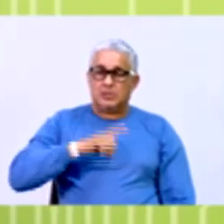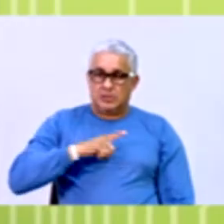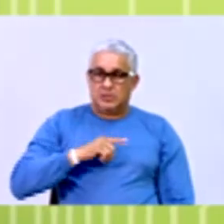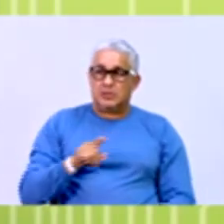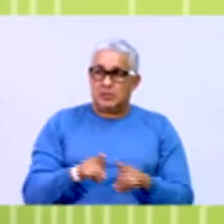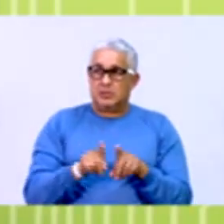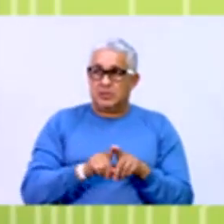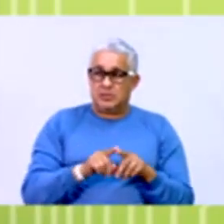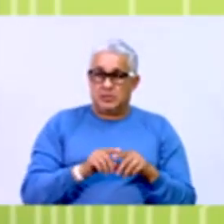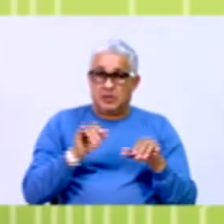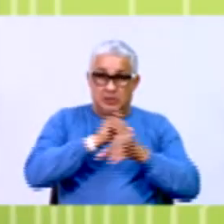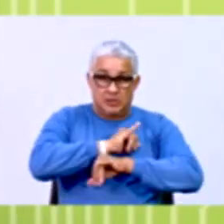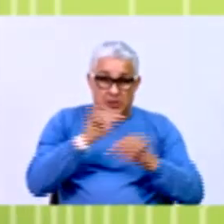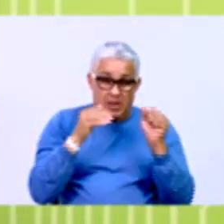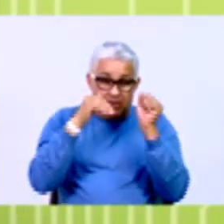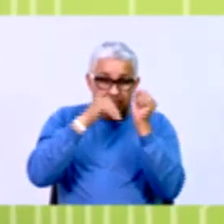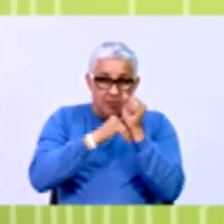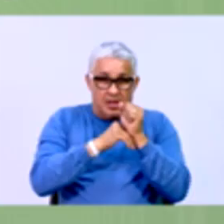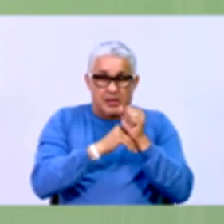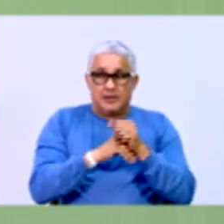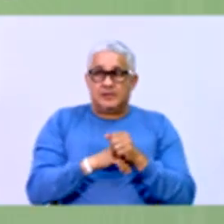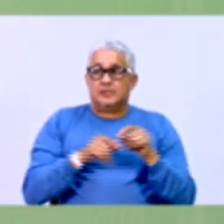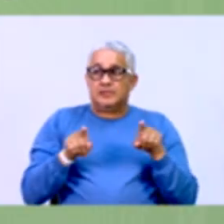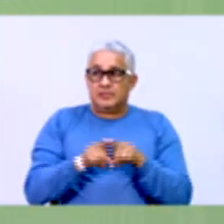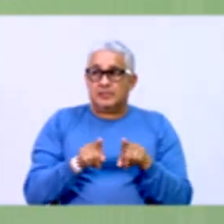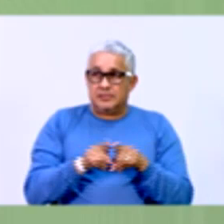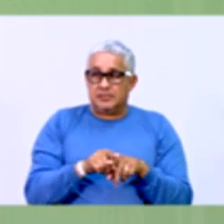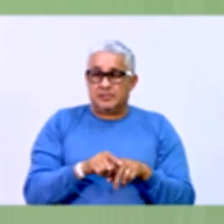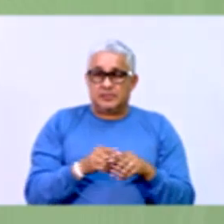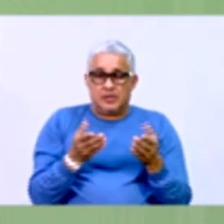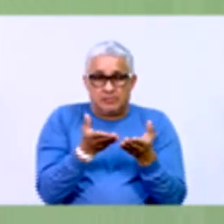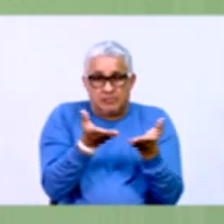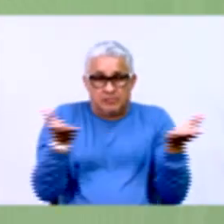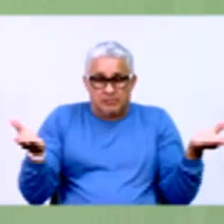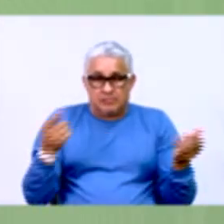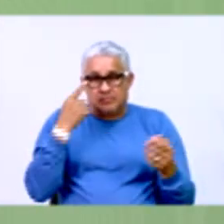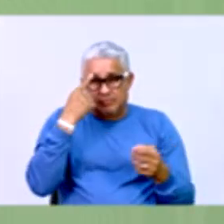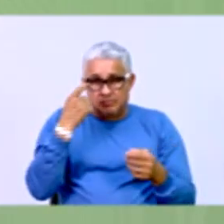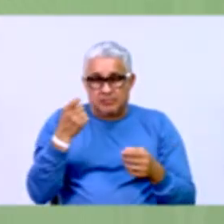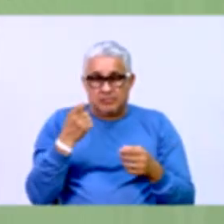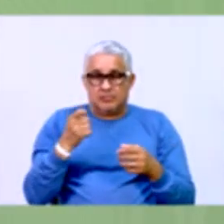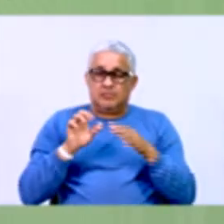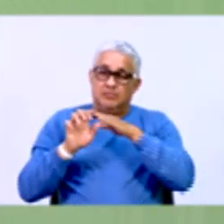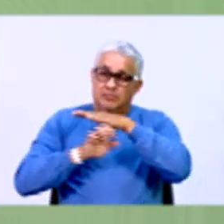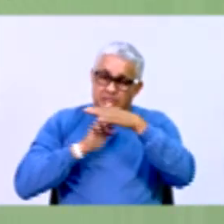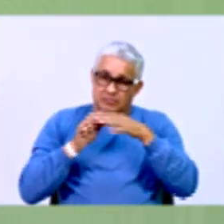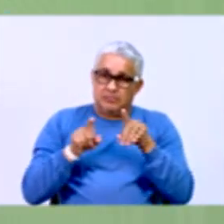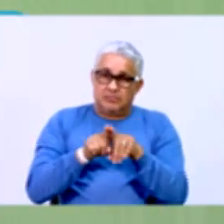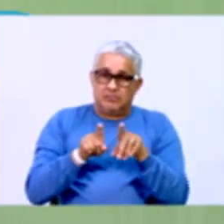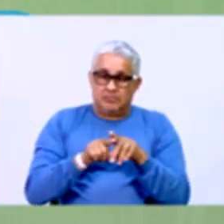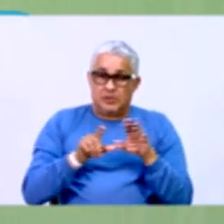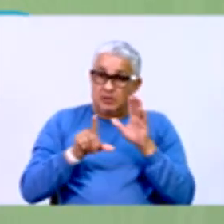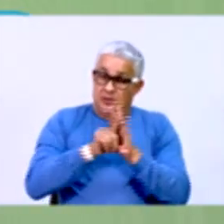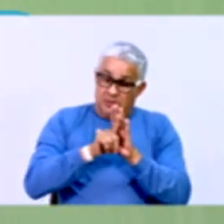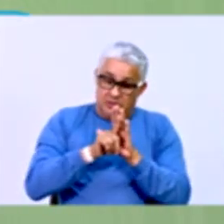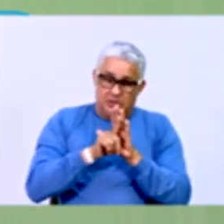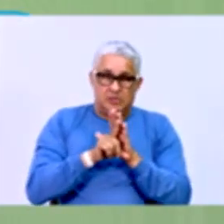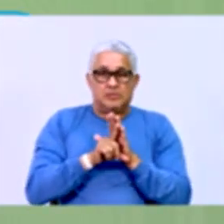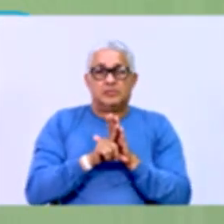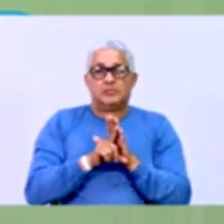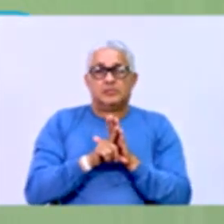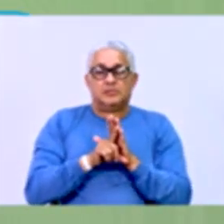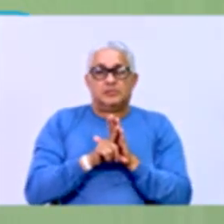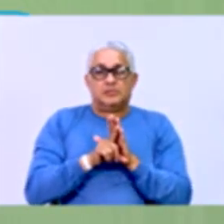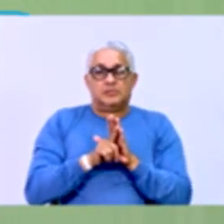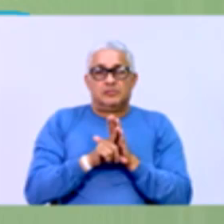Preservar as informações da auditoria. Servir aos interesses das organizações de forma legal e